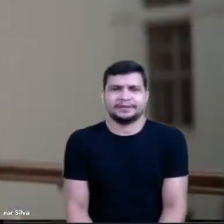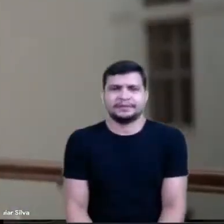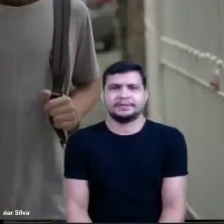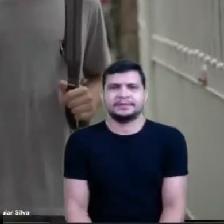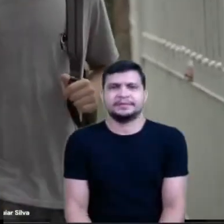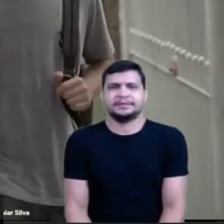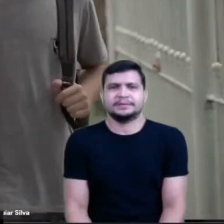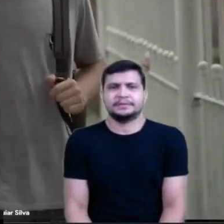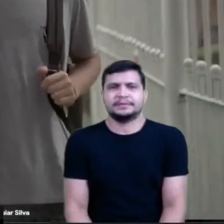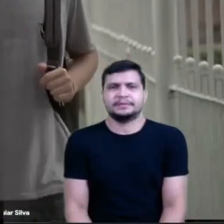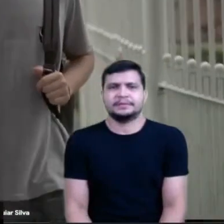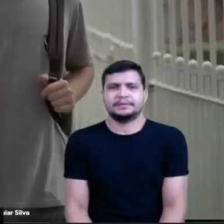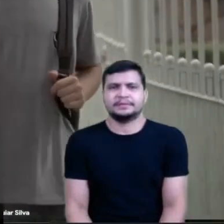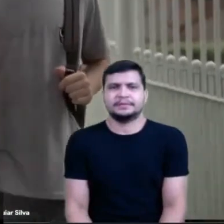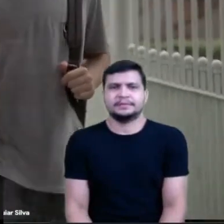Gabriel?